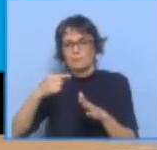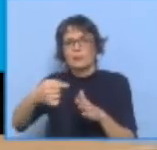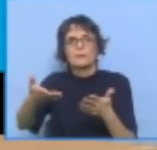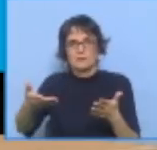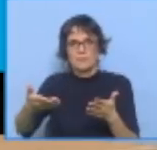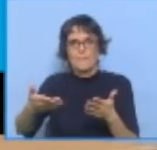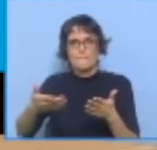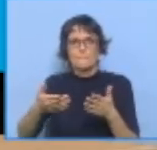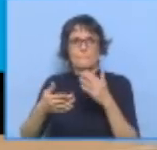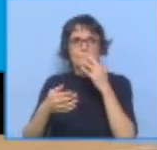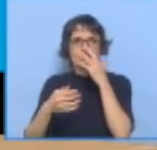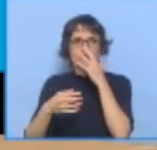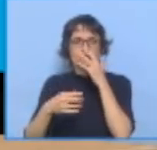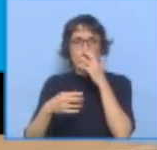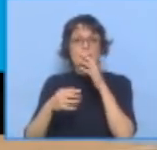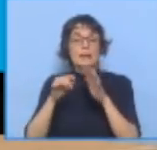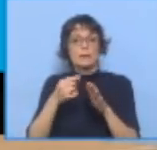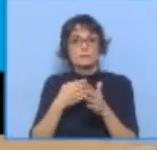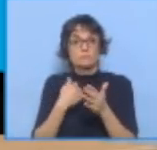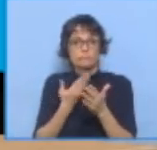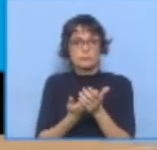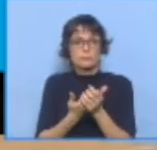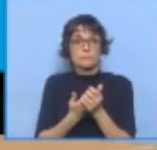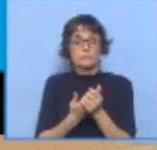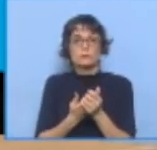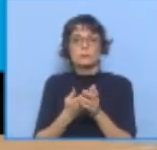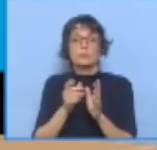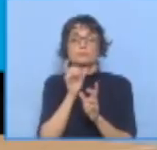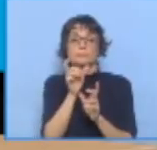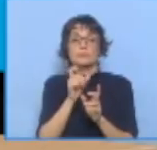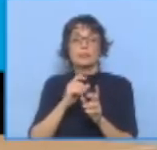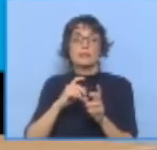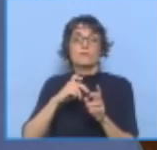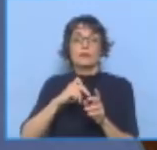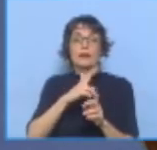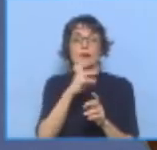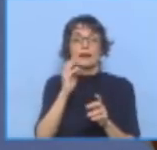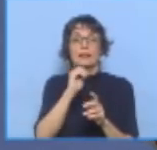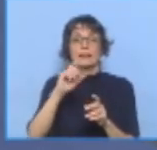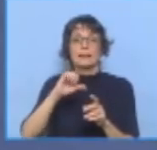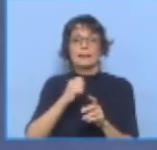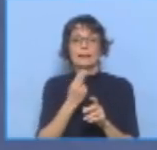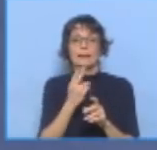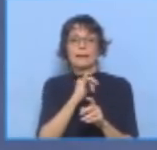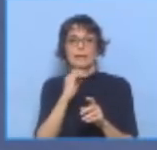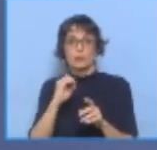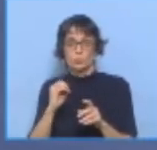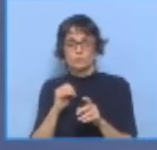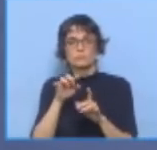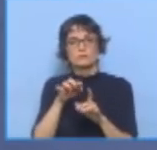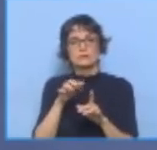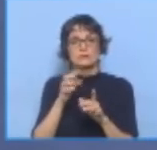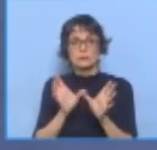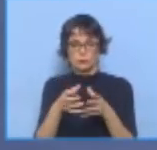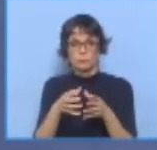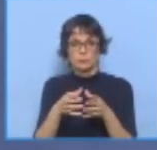texto, propus que se mantivesse o termo argueiro. A comissão que está encarregada de ter a última palavra sobre isto manteve